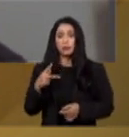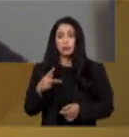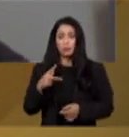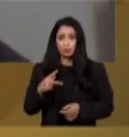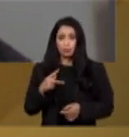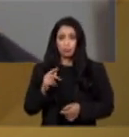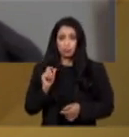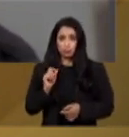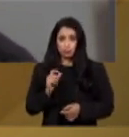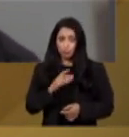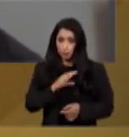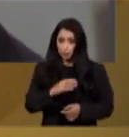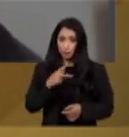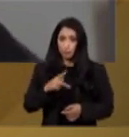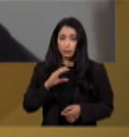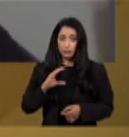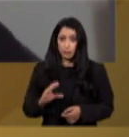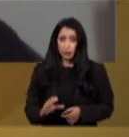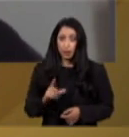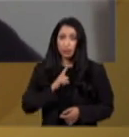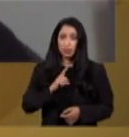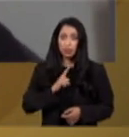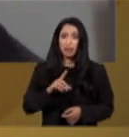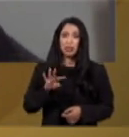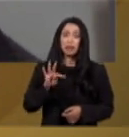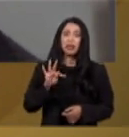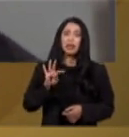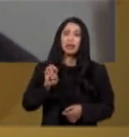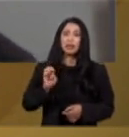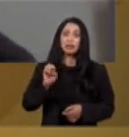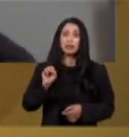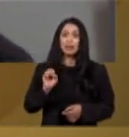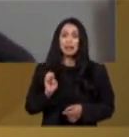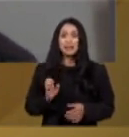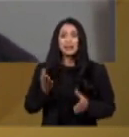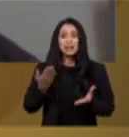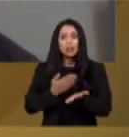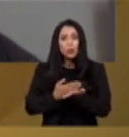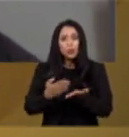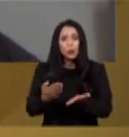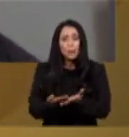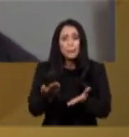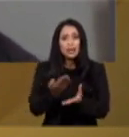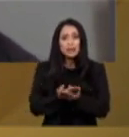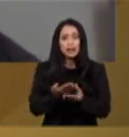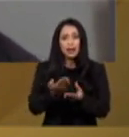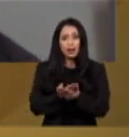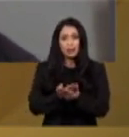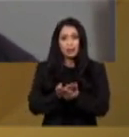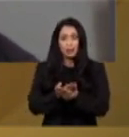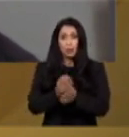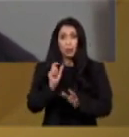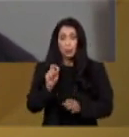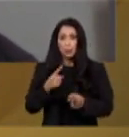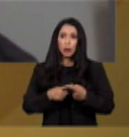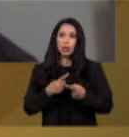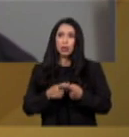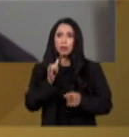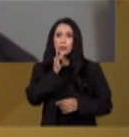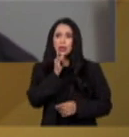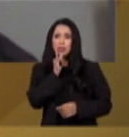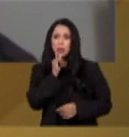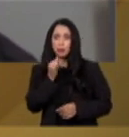a essas teses fixadas desde o nascedouro da ação. Assim, por exemplo, os juízes, se houver, vamos dizer